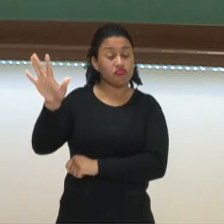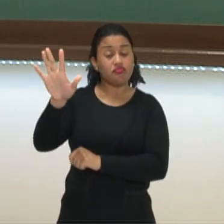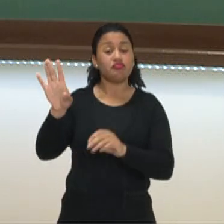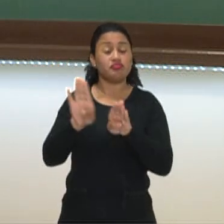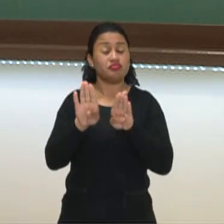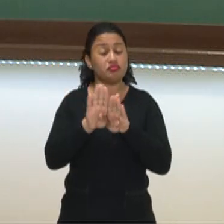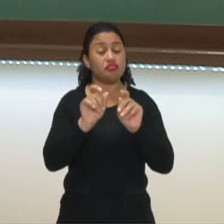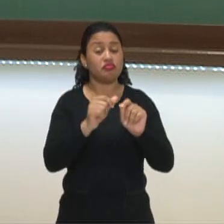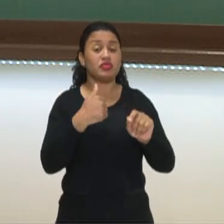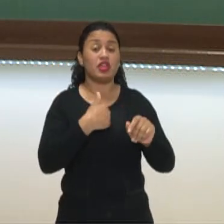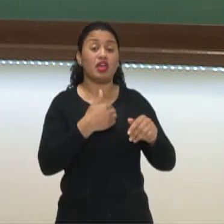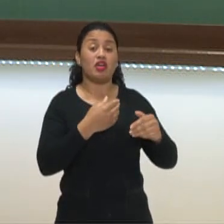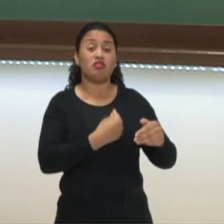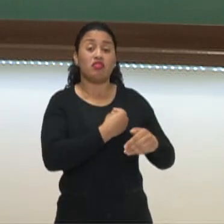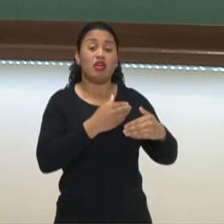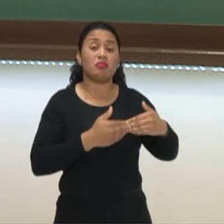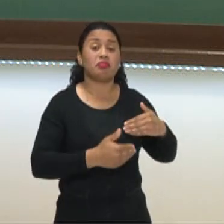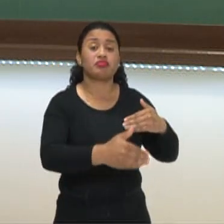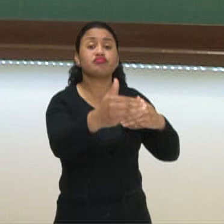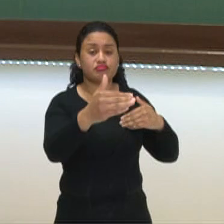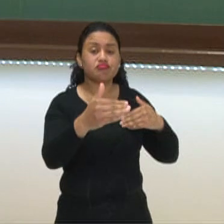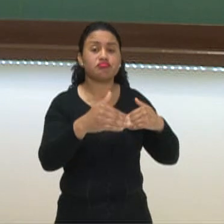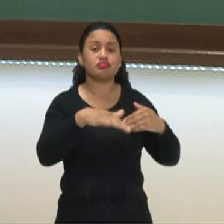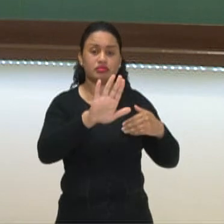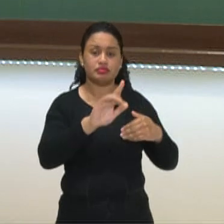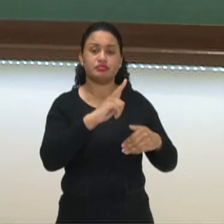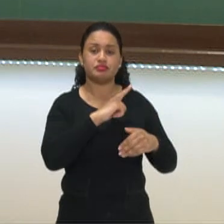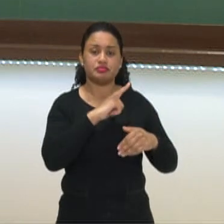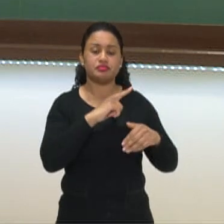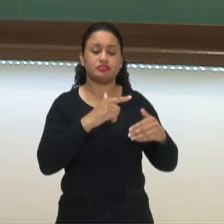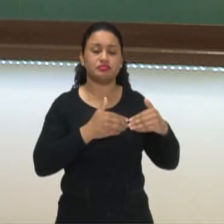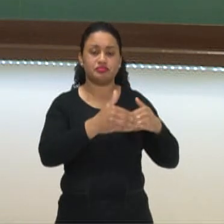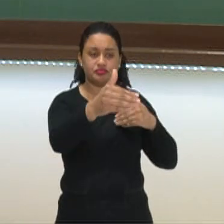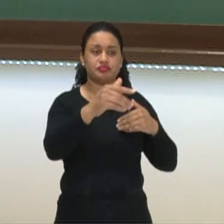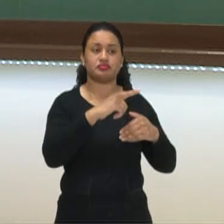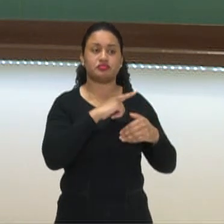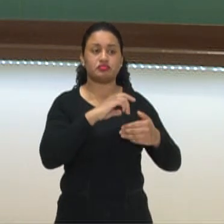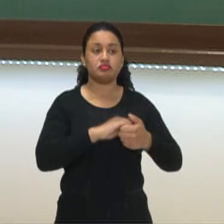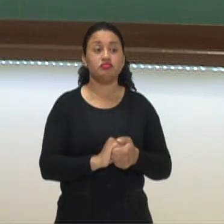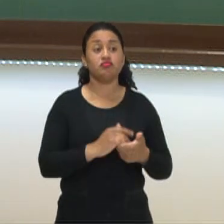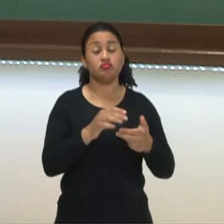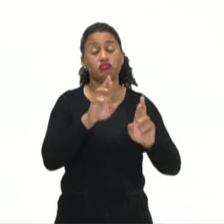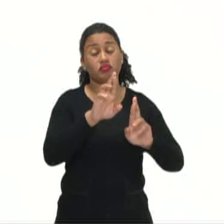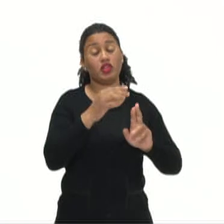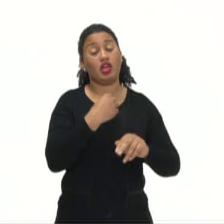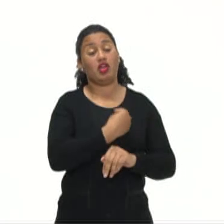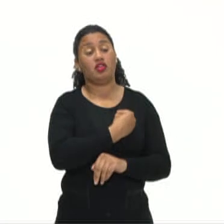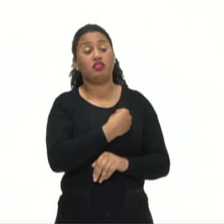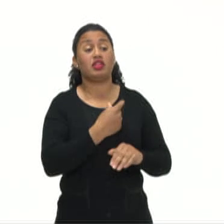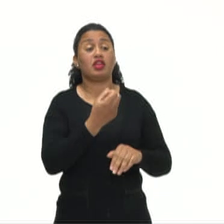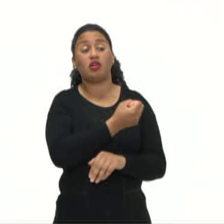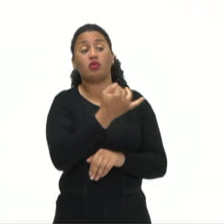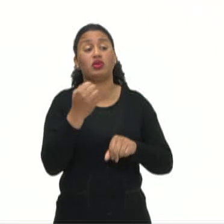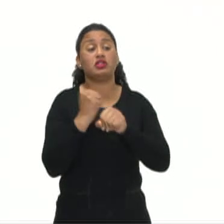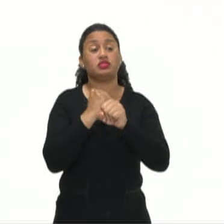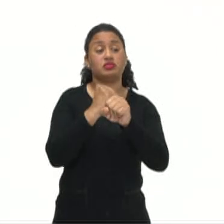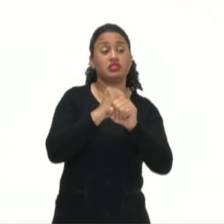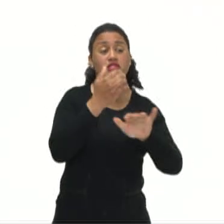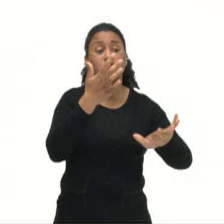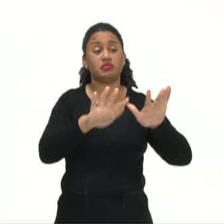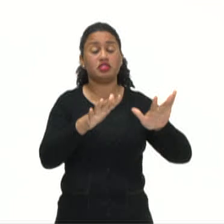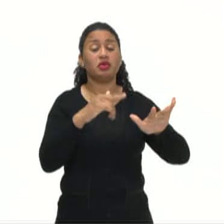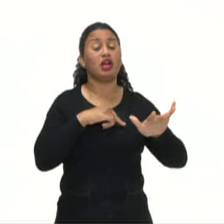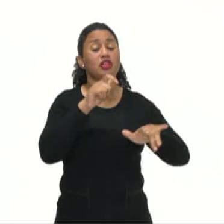tenham maior expectativa de vida. E aí nós vamos ter lá, né, a expectativa de vida corresponde a quantos anos, em média, as